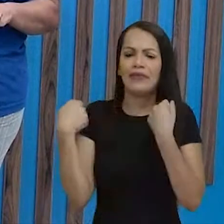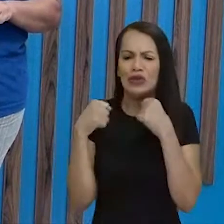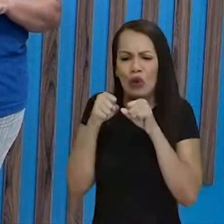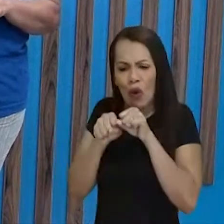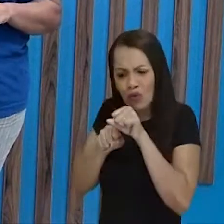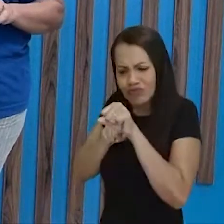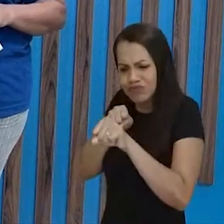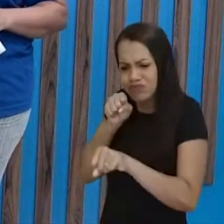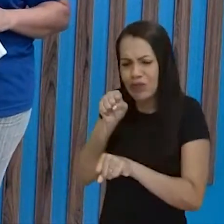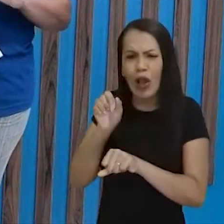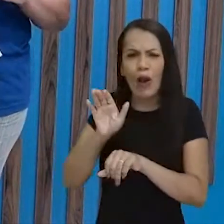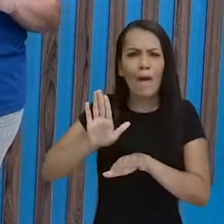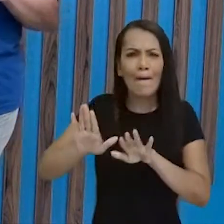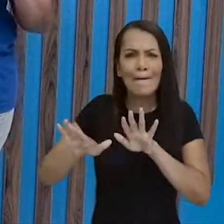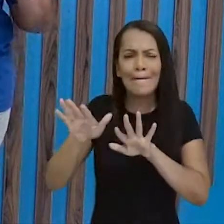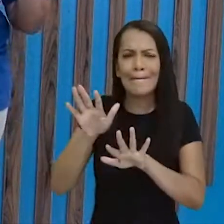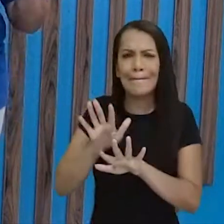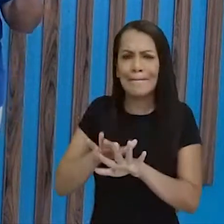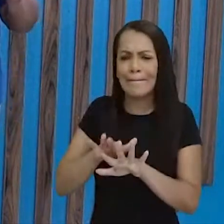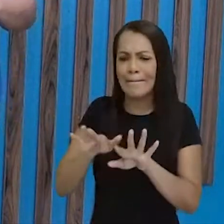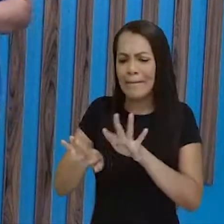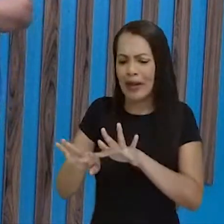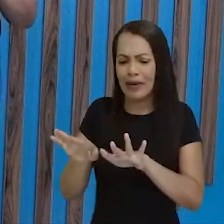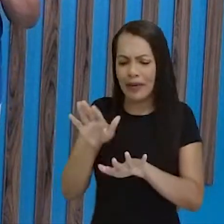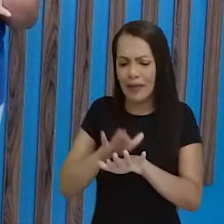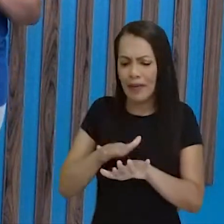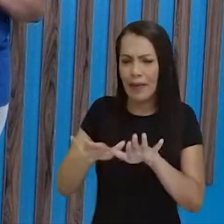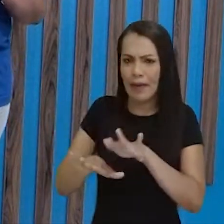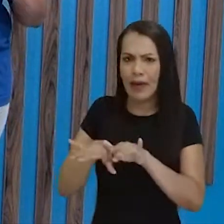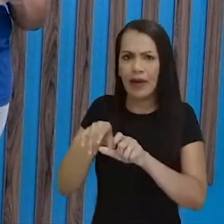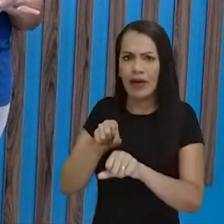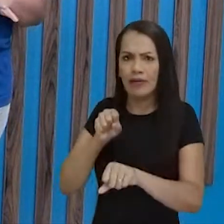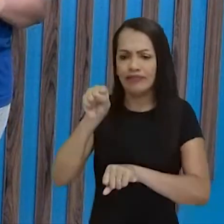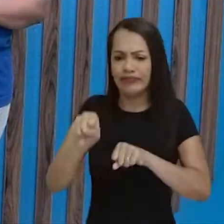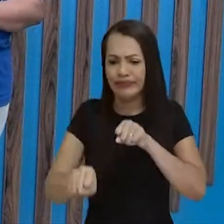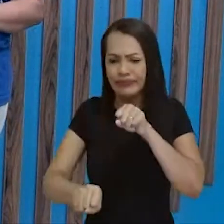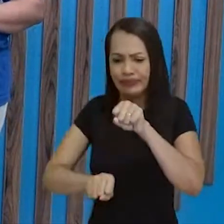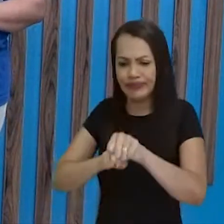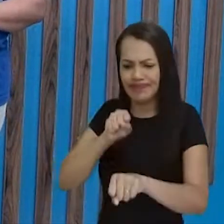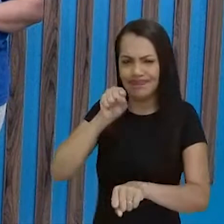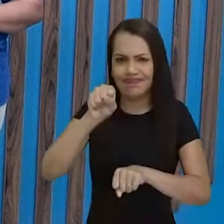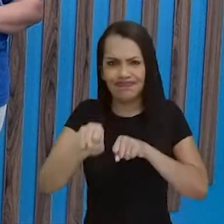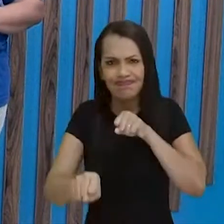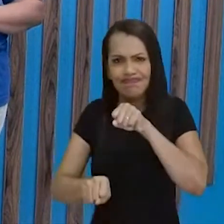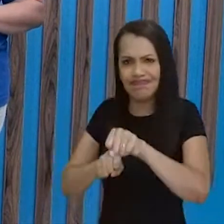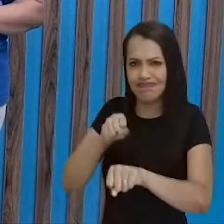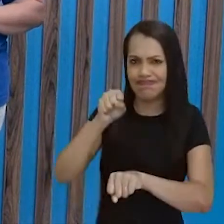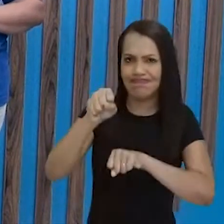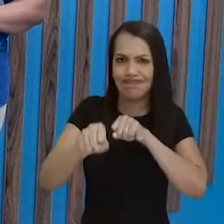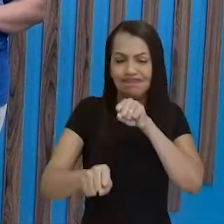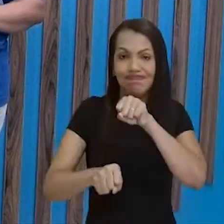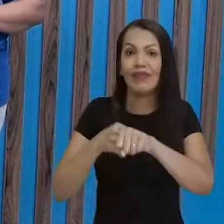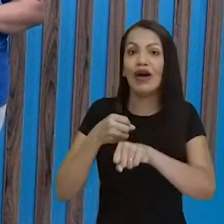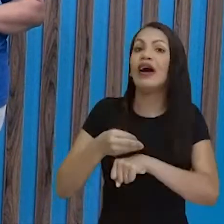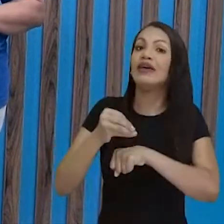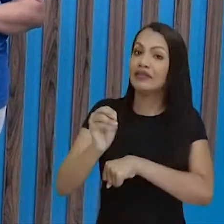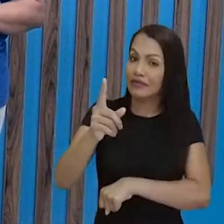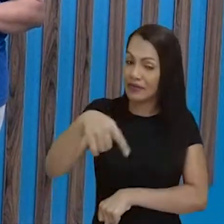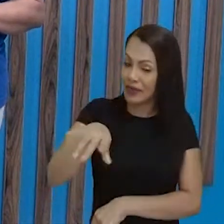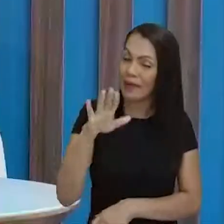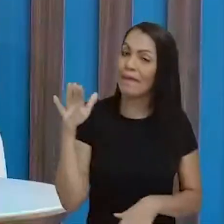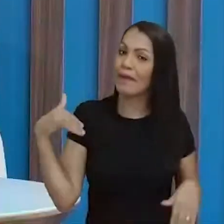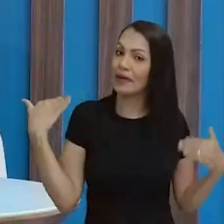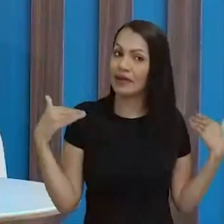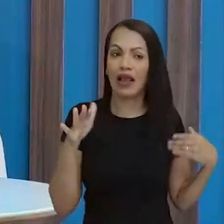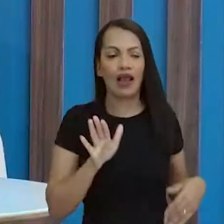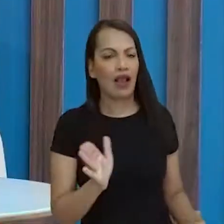força assim para rodar o pedal. Não é bom alguém ir pedalando pra gente. A gente vai só observando a paisagem. Pegue essa dica quando você for passear de pedalinho. Então,